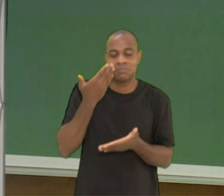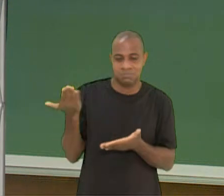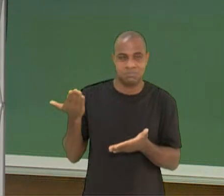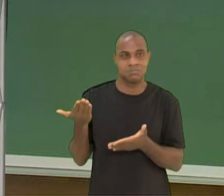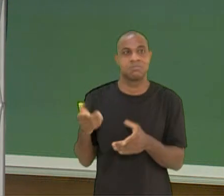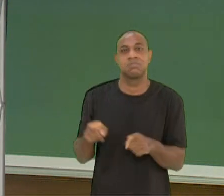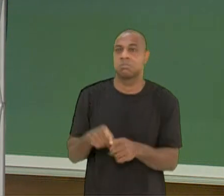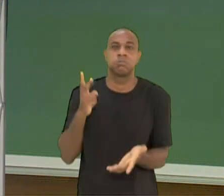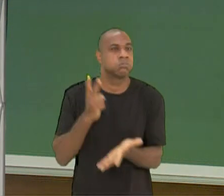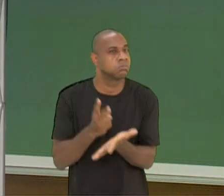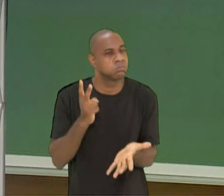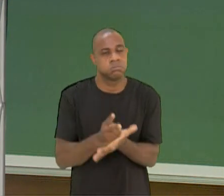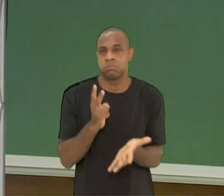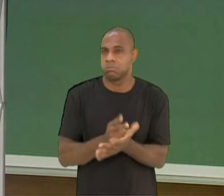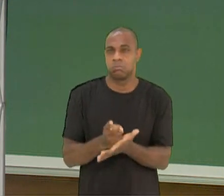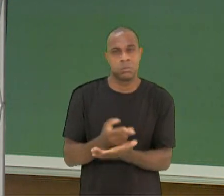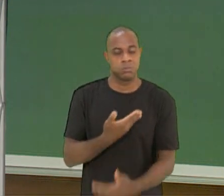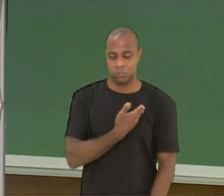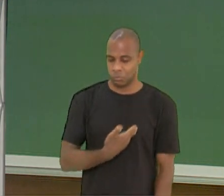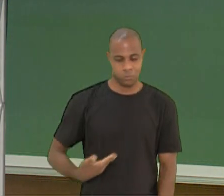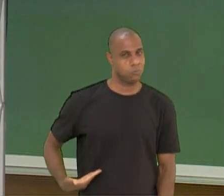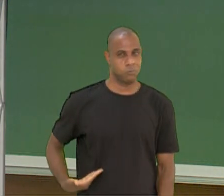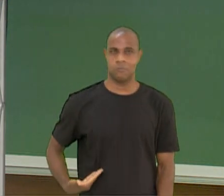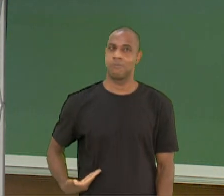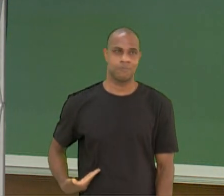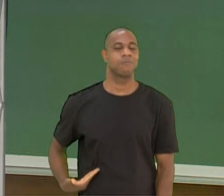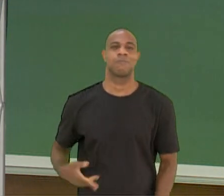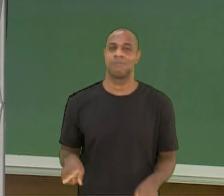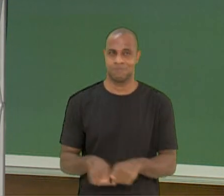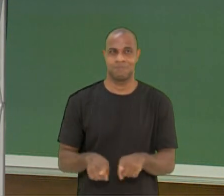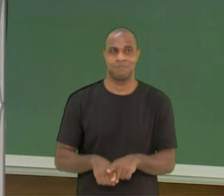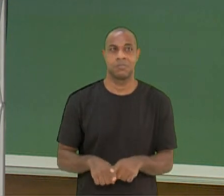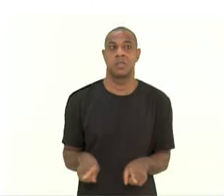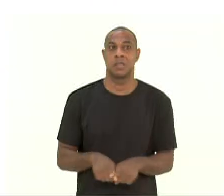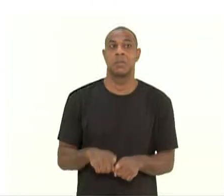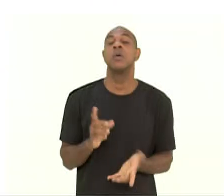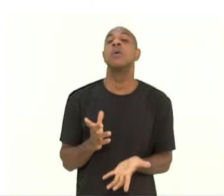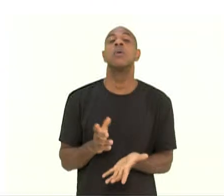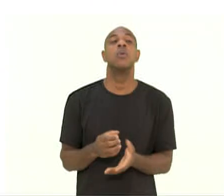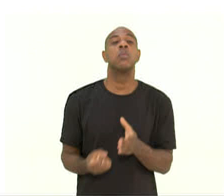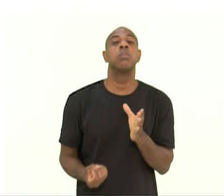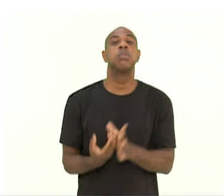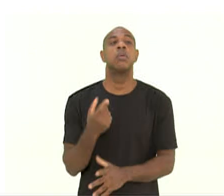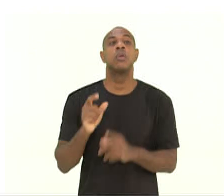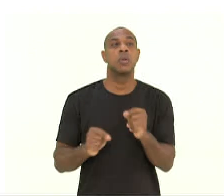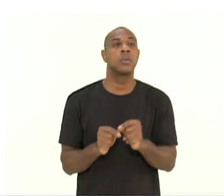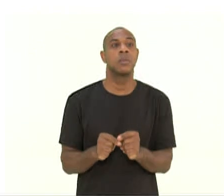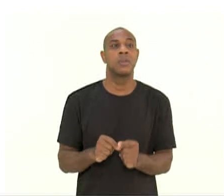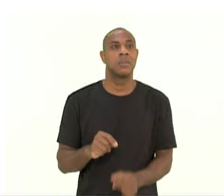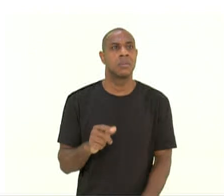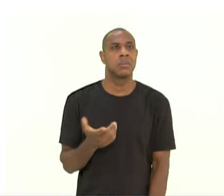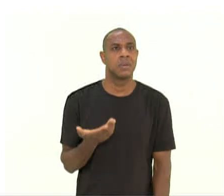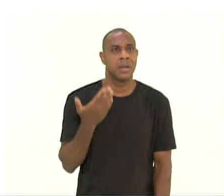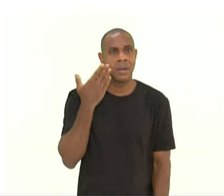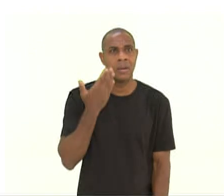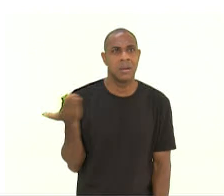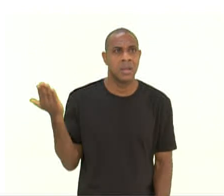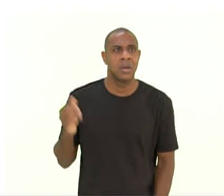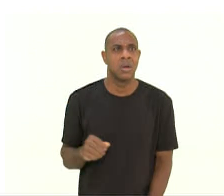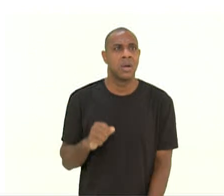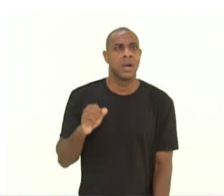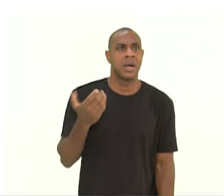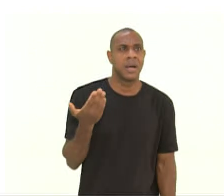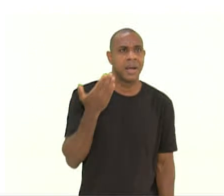num mesmo governo, essa é a ideia, e ainda no fundamentalismo do wahhabismo. O que quer dizer